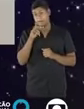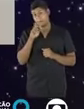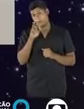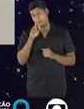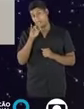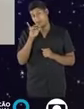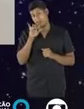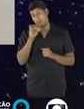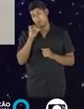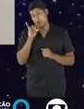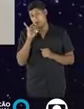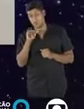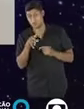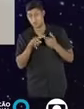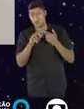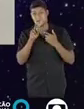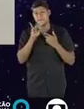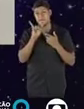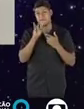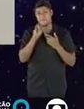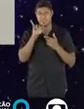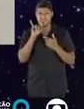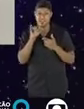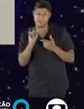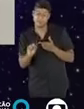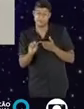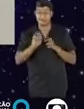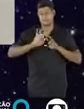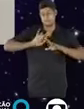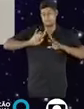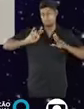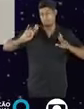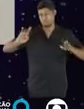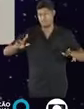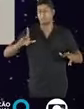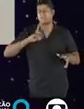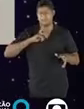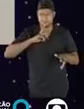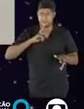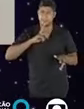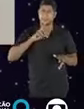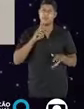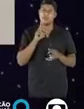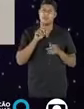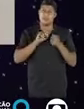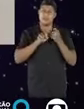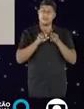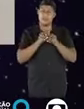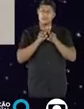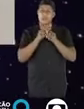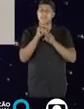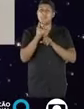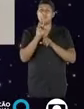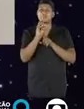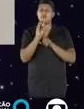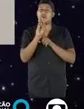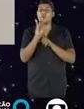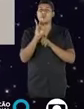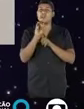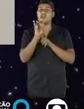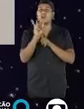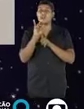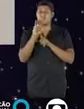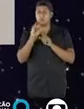fala das fibras, das cascas e tal, com aproveitamento integral. Probióticos também presentes no alimento, a gente